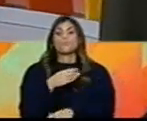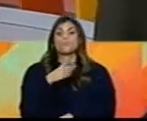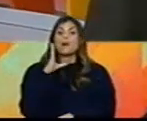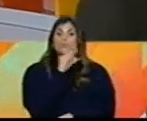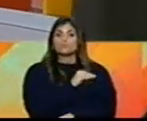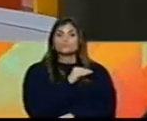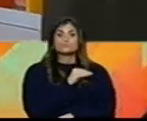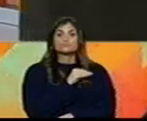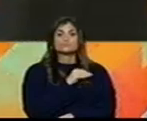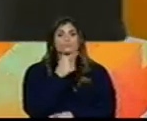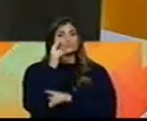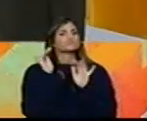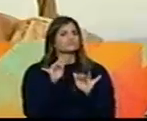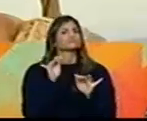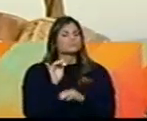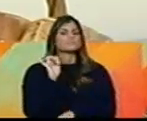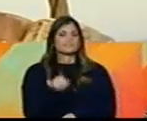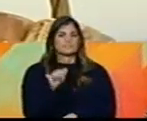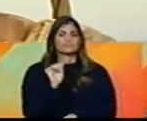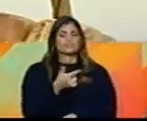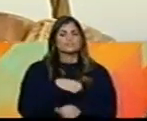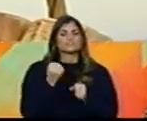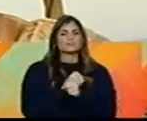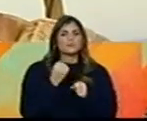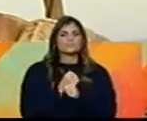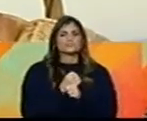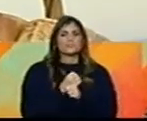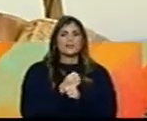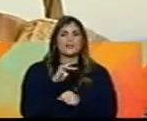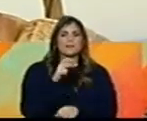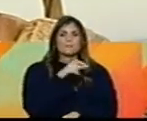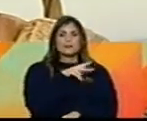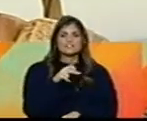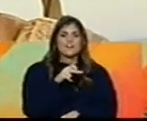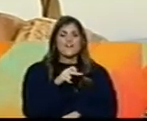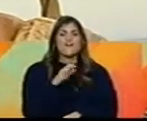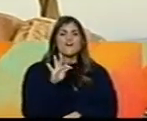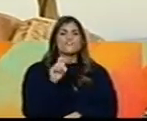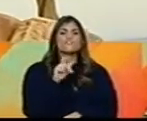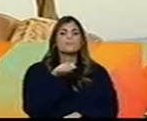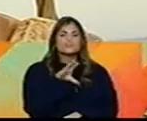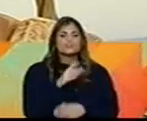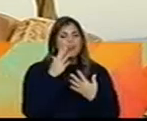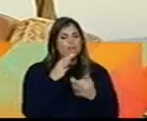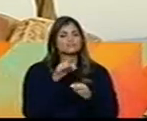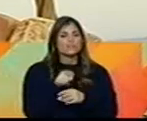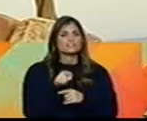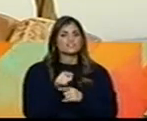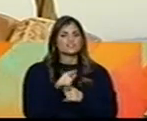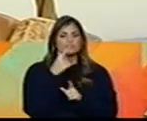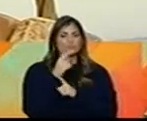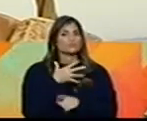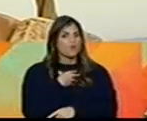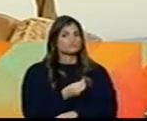muita procura. Sim, sim. Nós trabalhamos com massa-mãe e fermentação natural, sim, sim, e isso tem muita procura nas